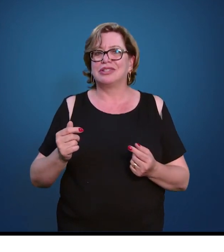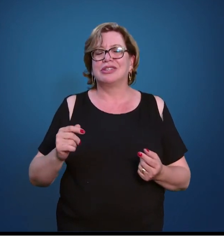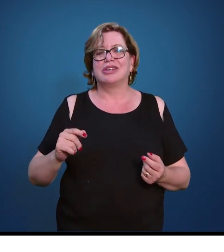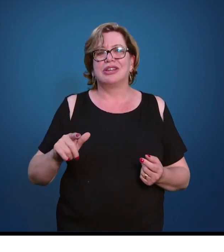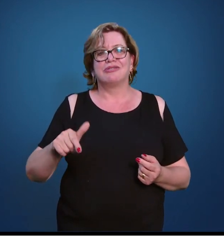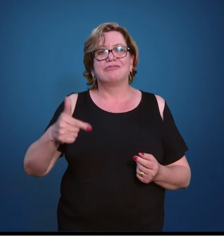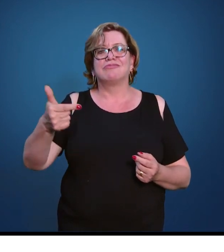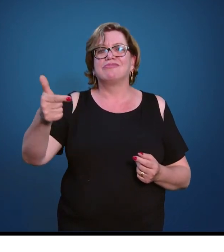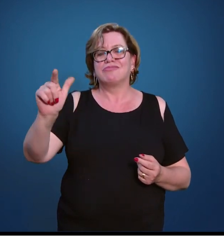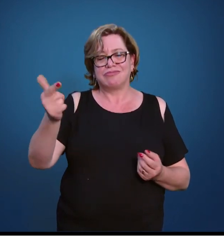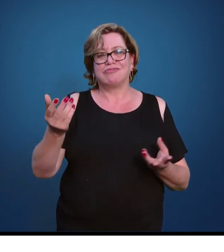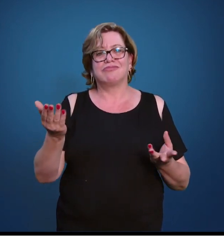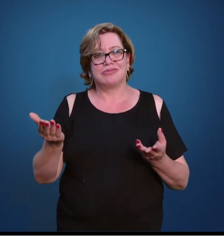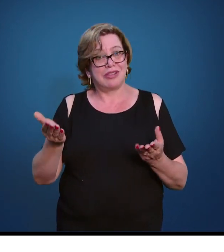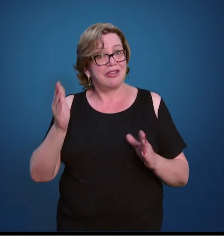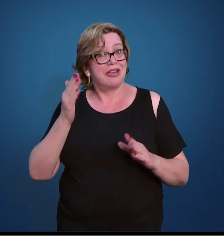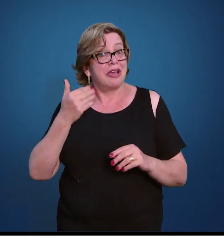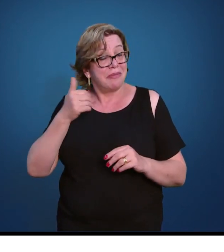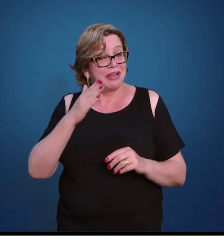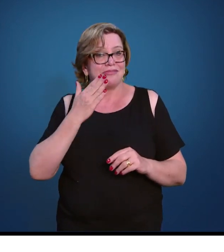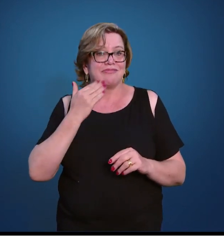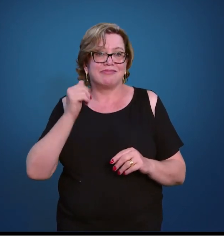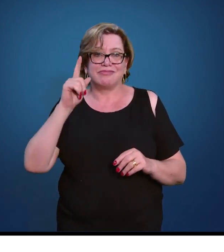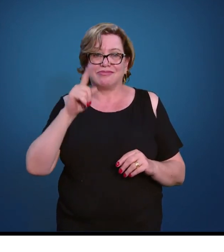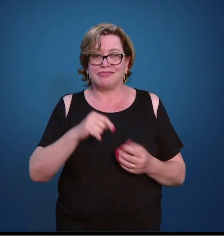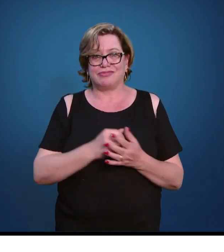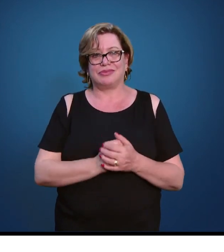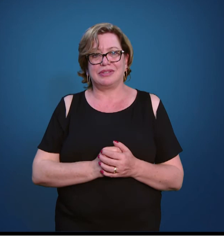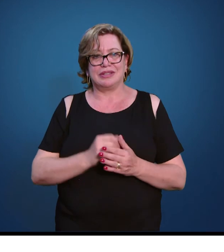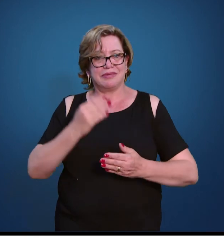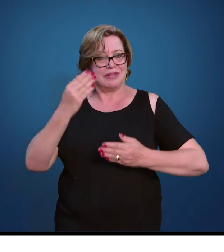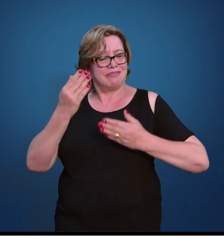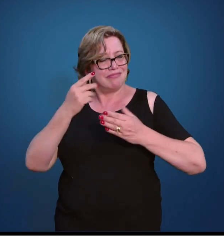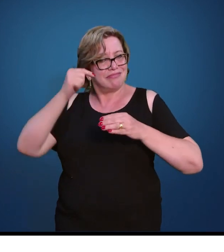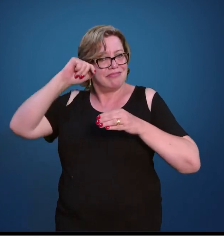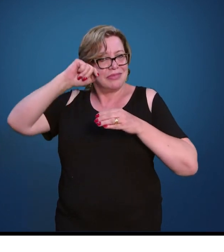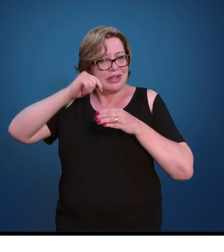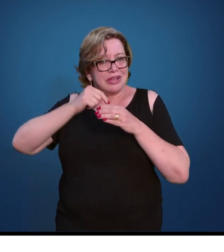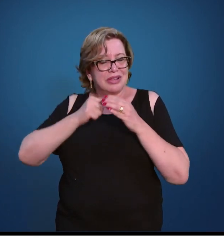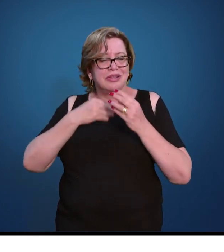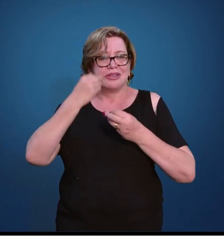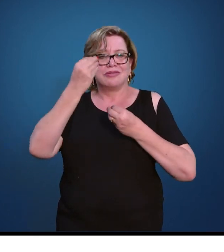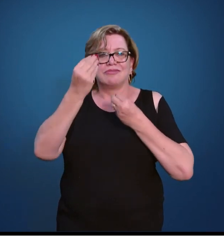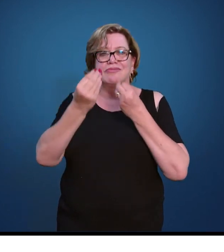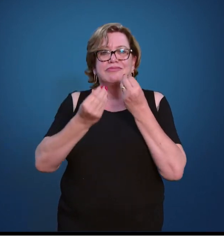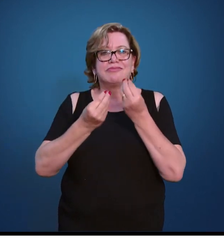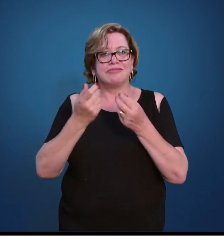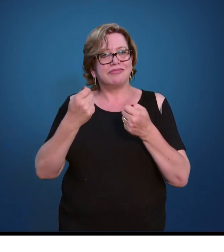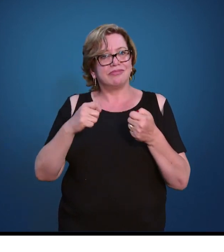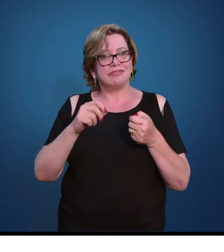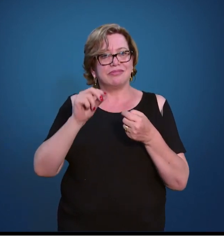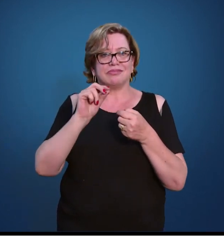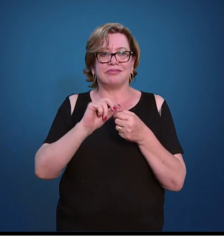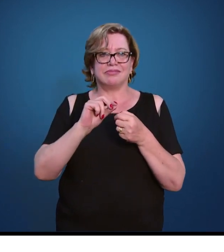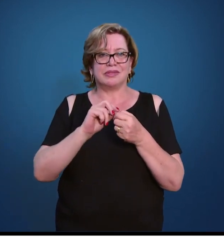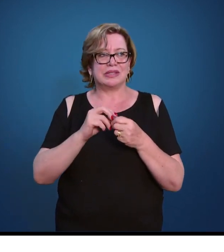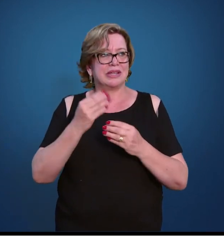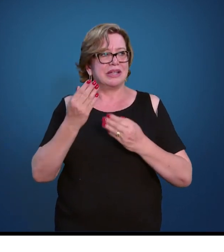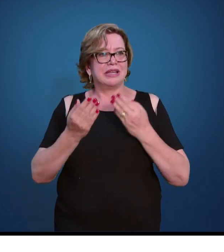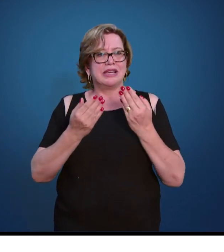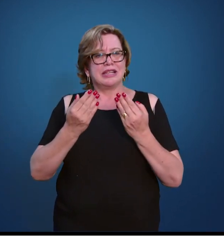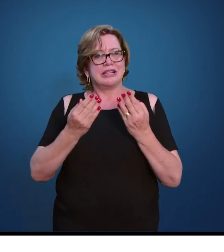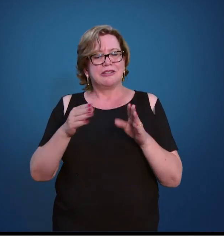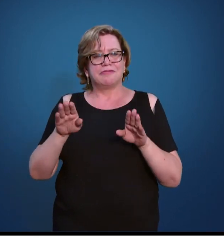do sócio. É uma análise mais complexa para uma abordagem de uma